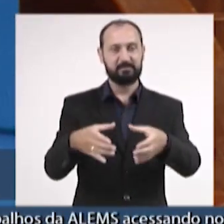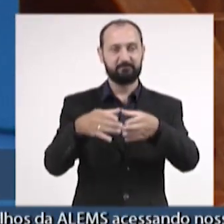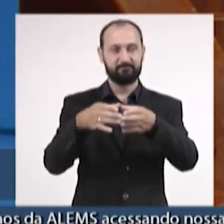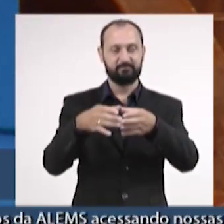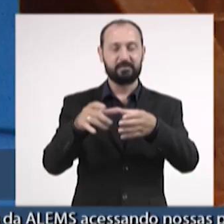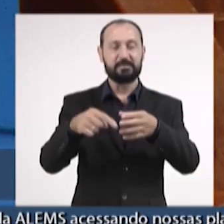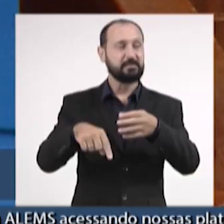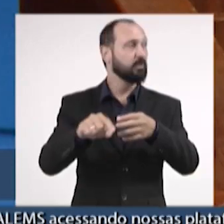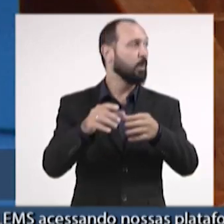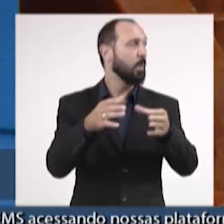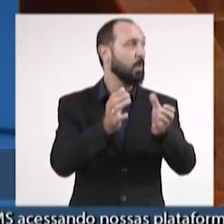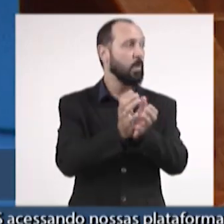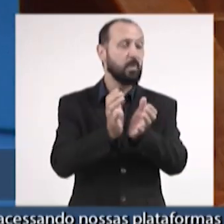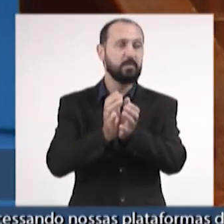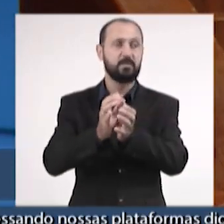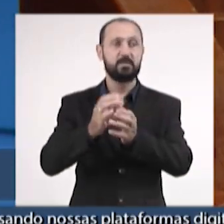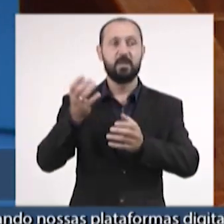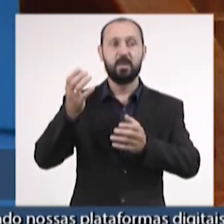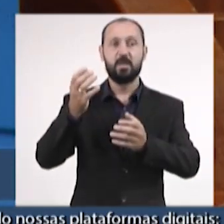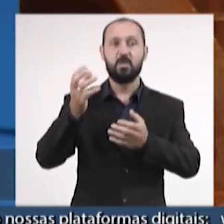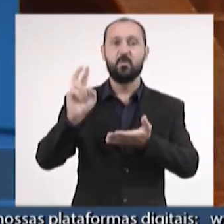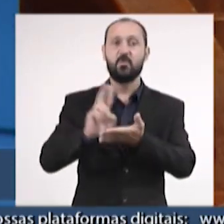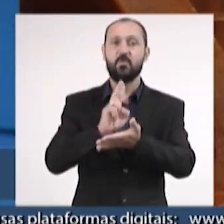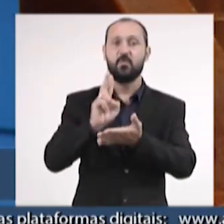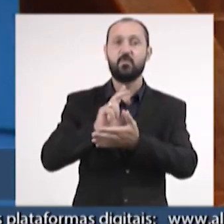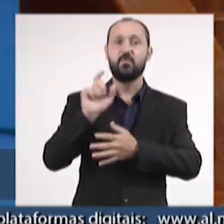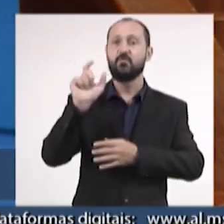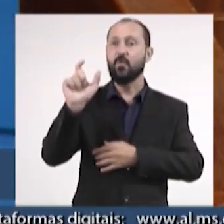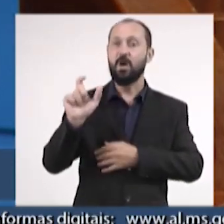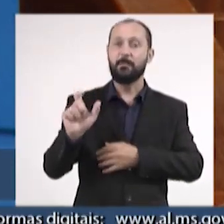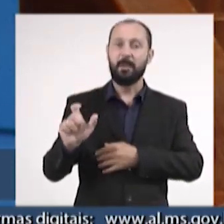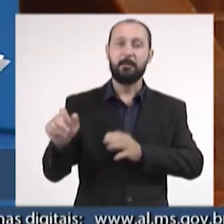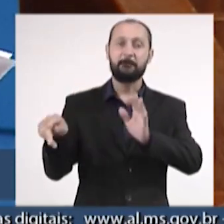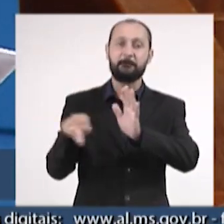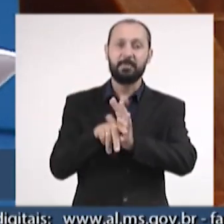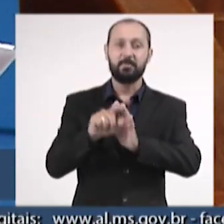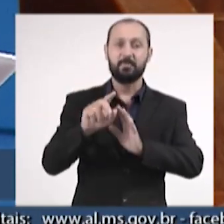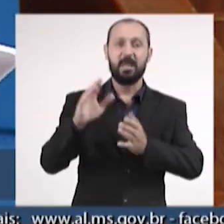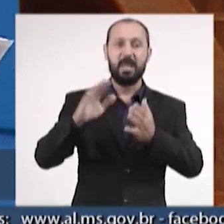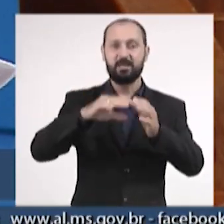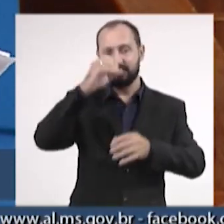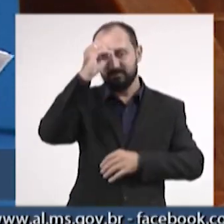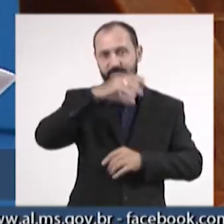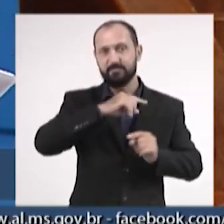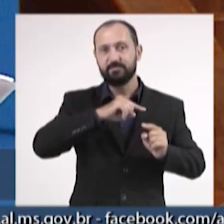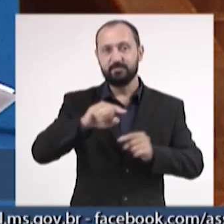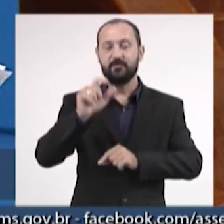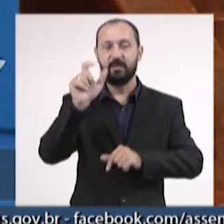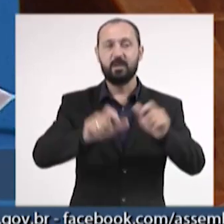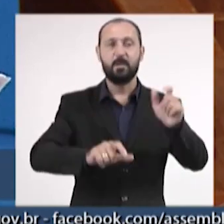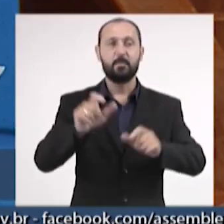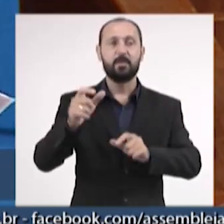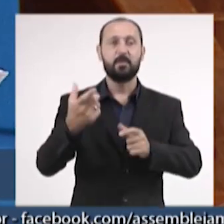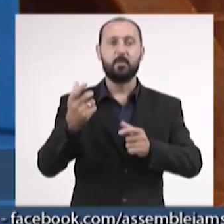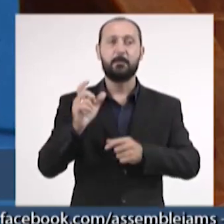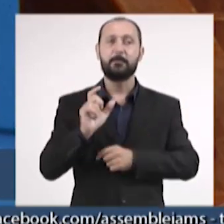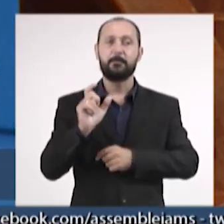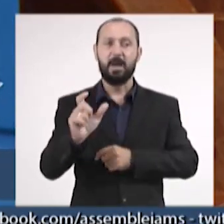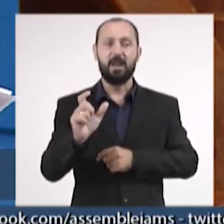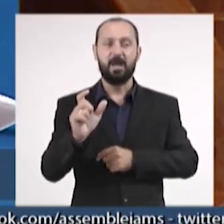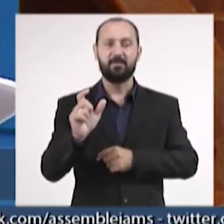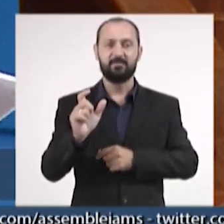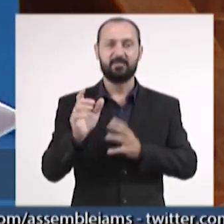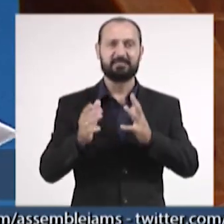organizados têm um vocabulário próprio comum e geralmente violento, que se refere às mulheres como palavras de